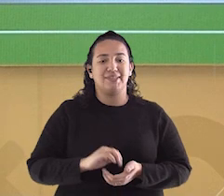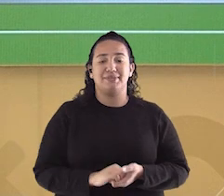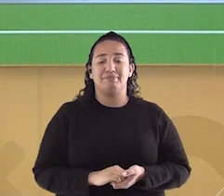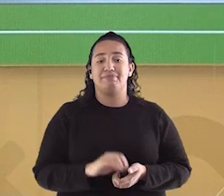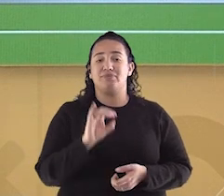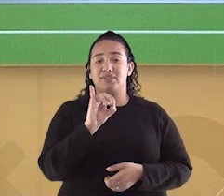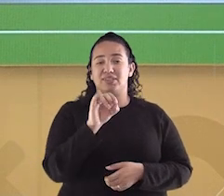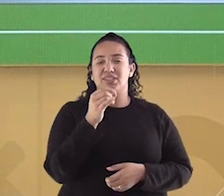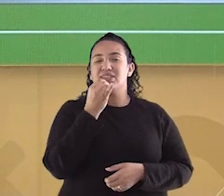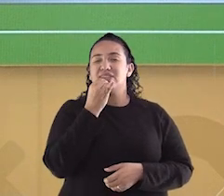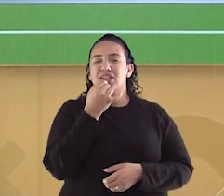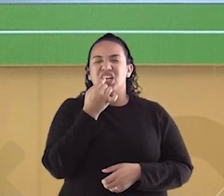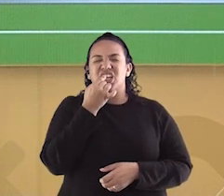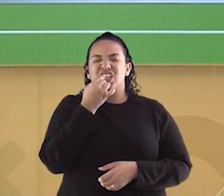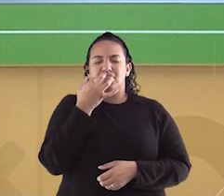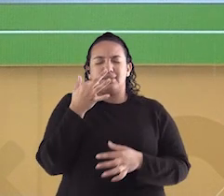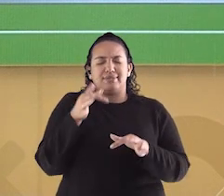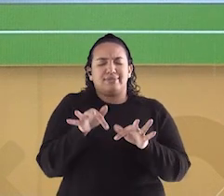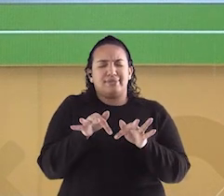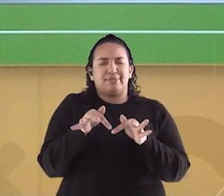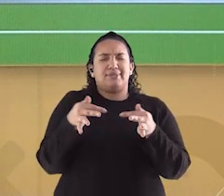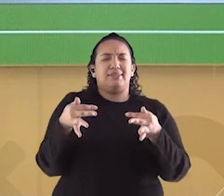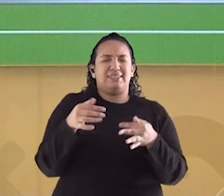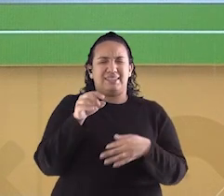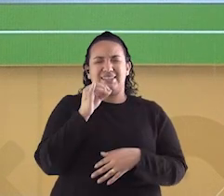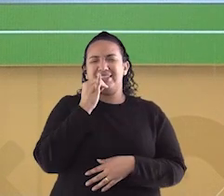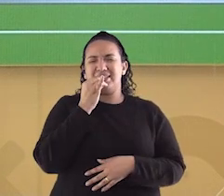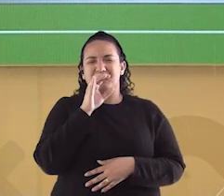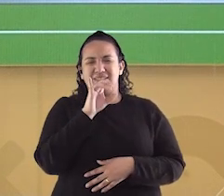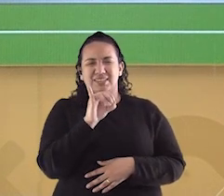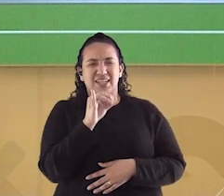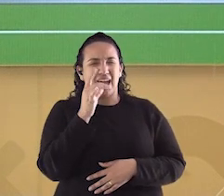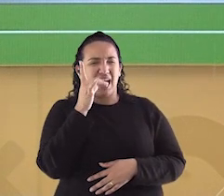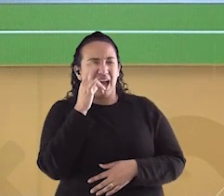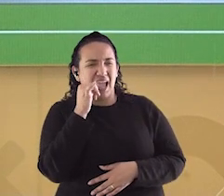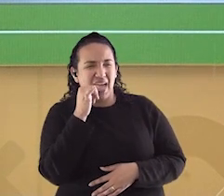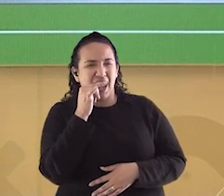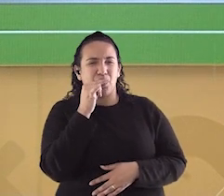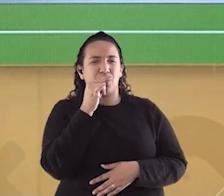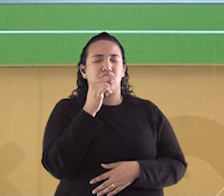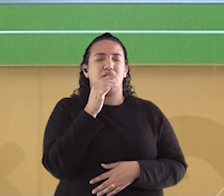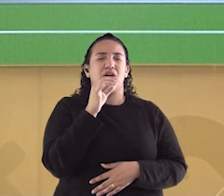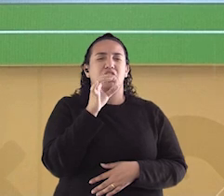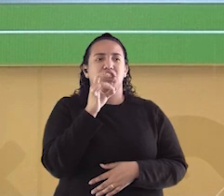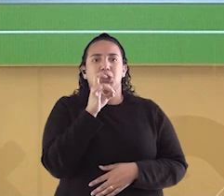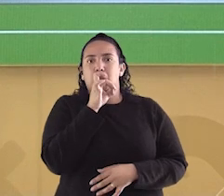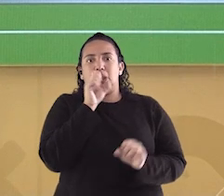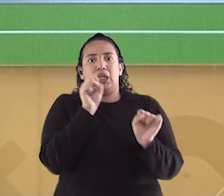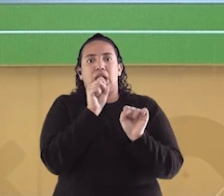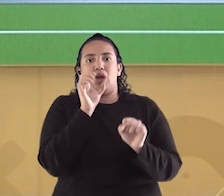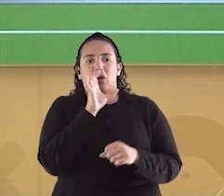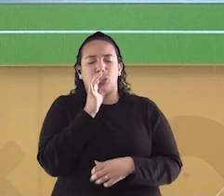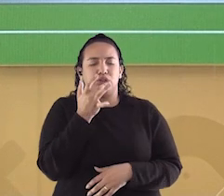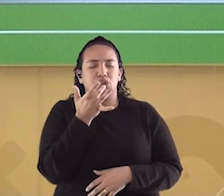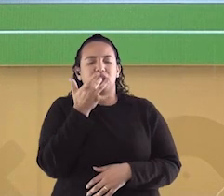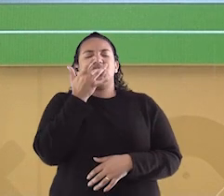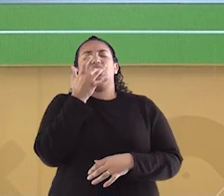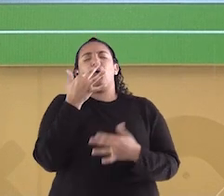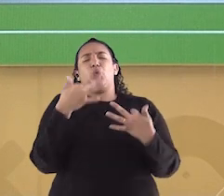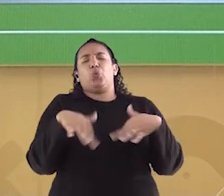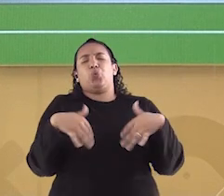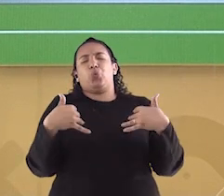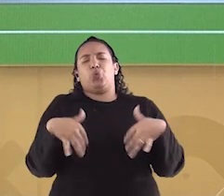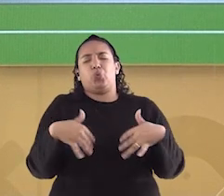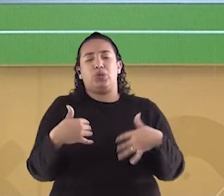Se você tem hipersensibilidade nos dentes, deve saber o quanto é incômodo beber ou comer algo que cause essa sensação. E além desse